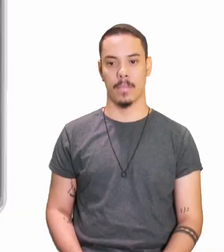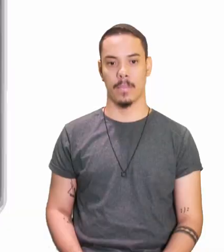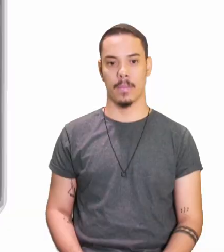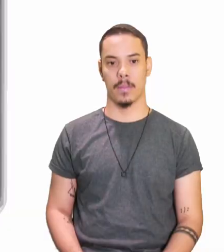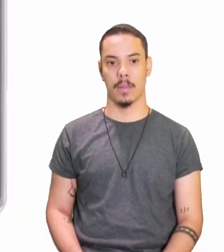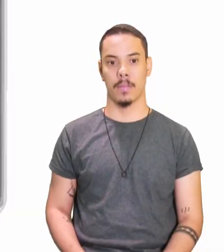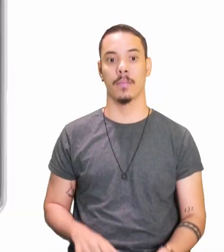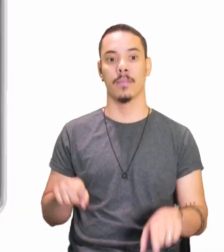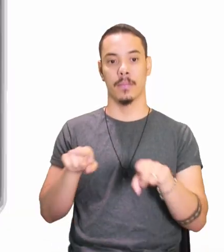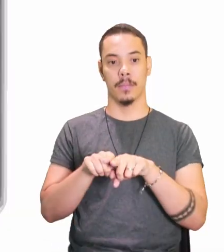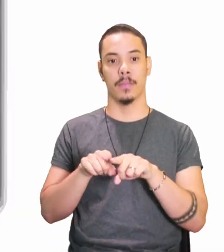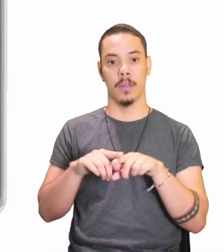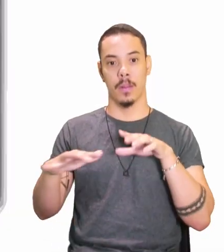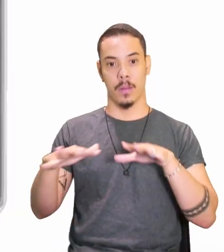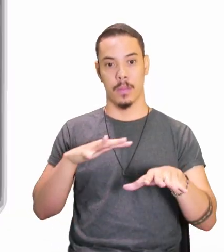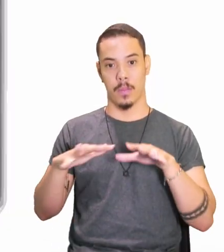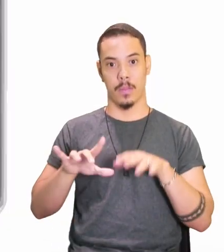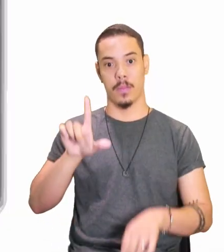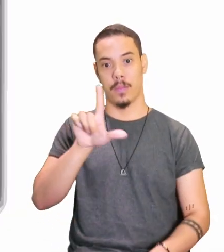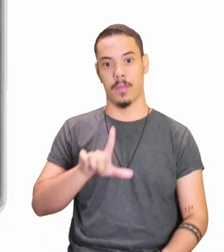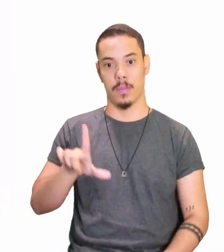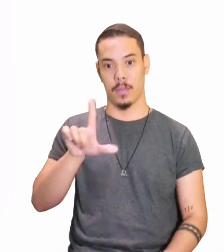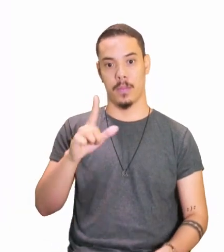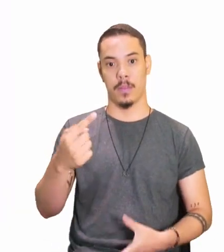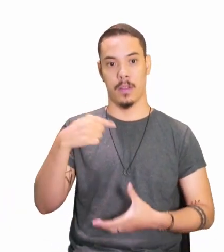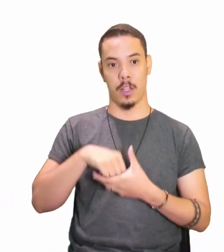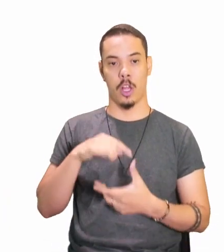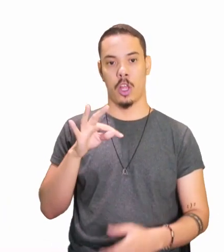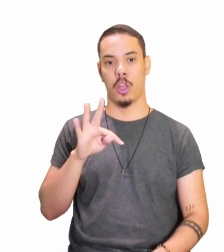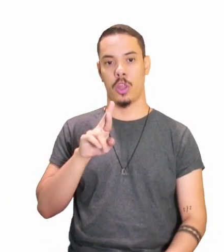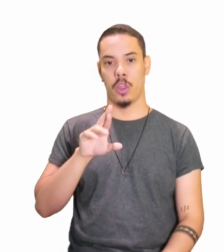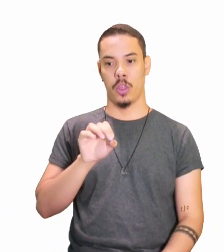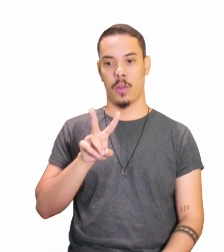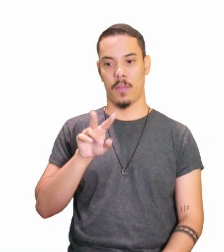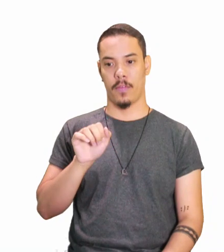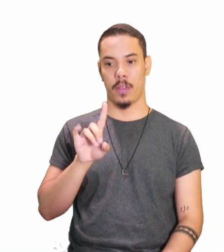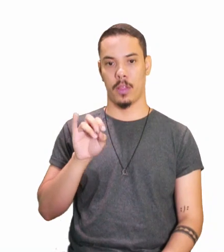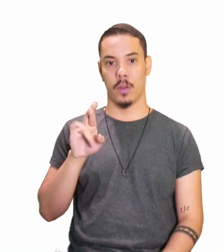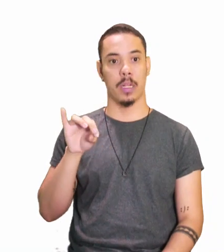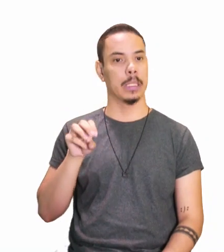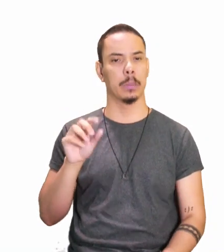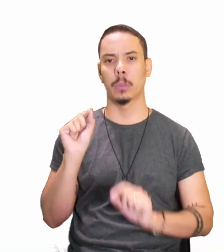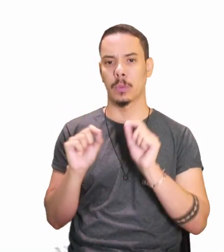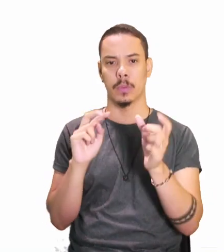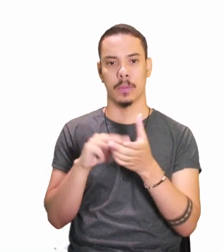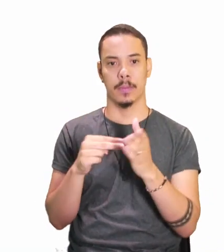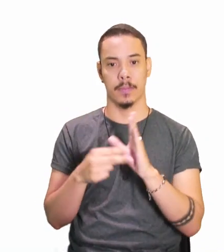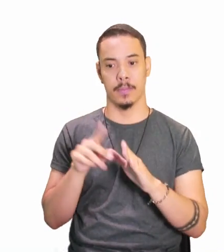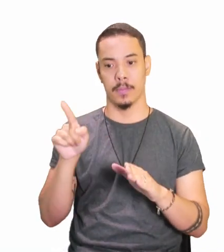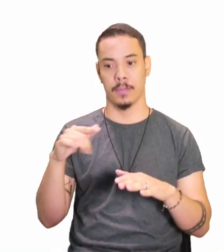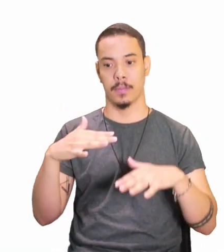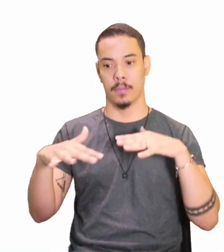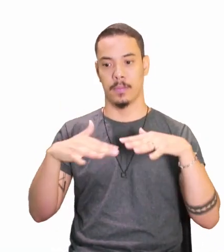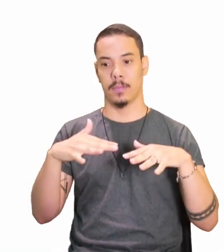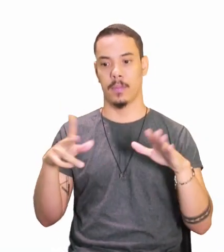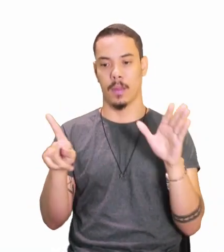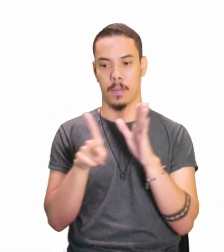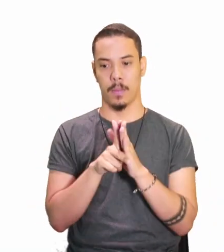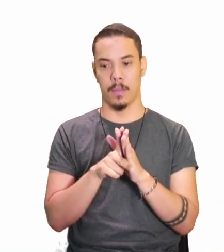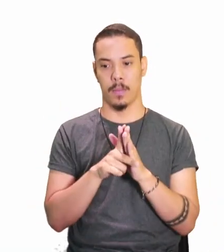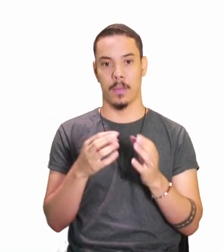literário, trovadorismo. O que fala aqui? O que é trovadorismo, né? Foi um movimento